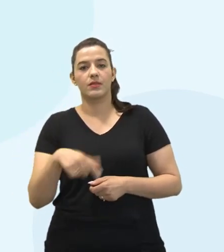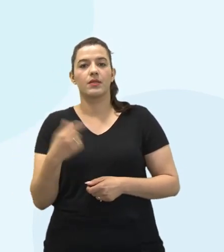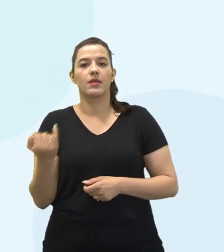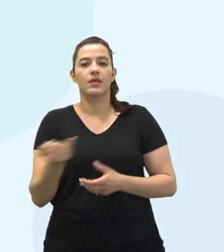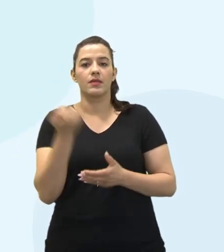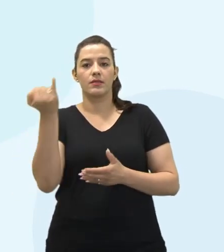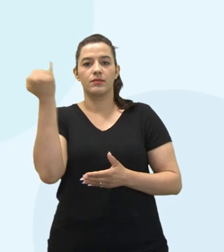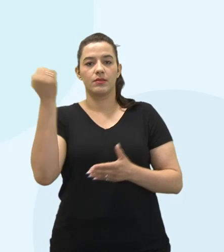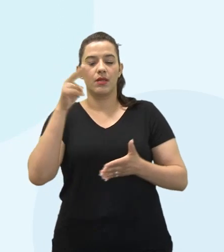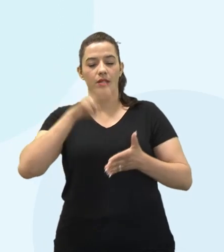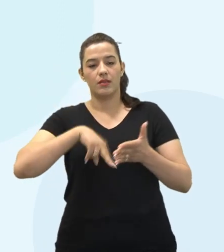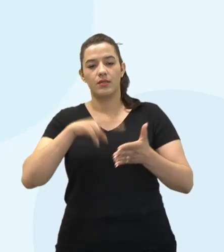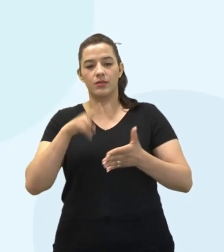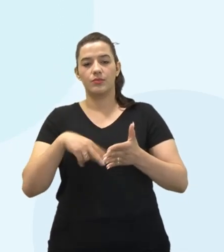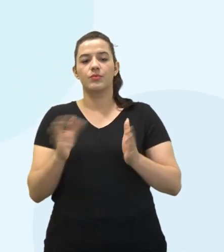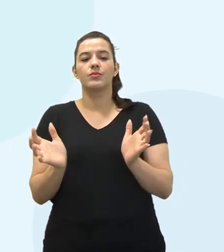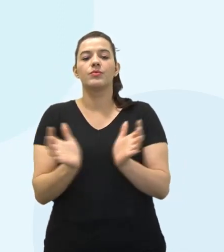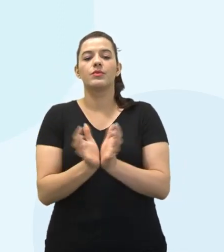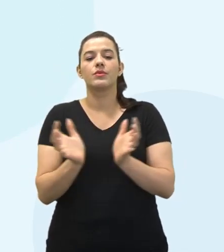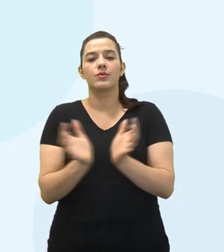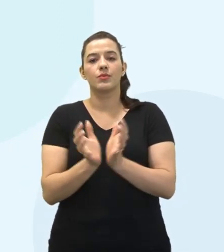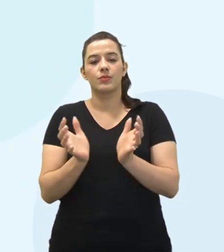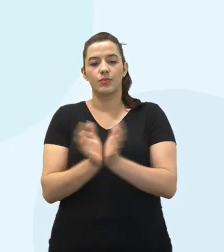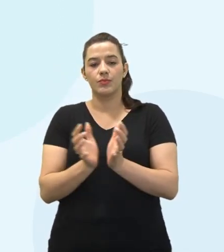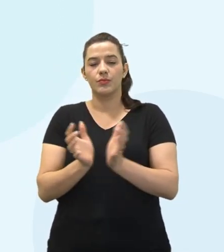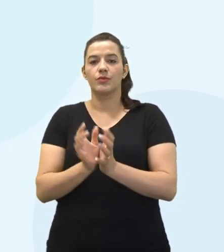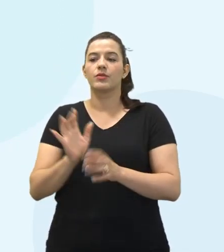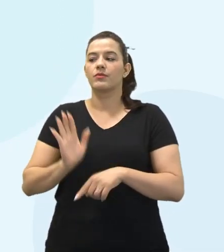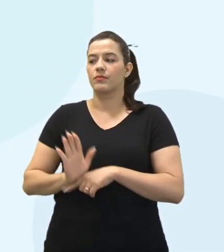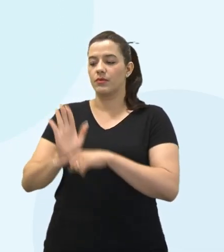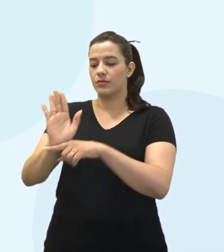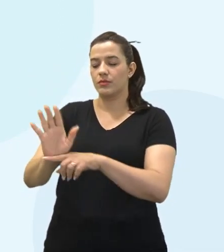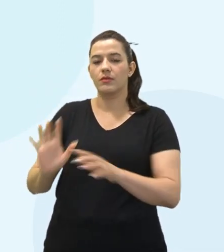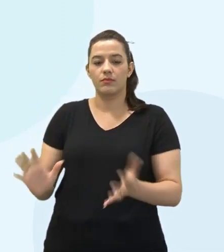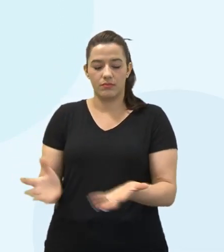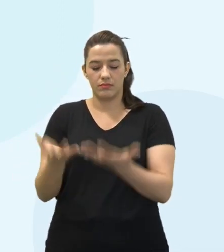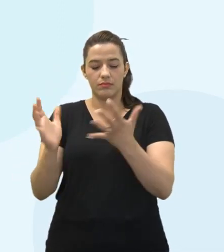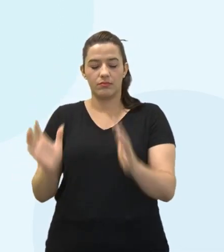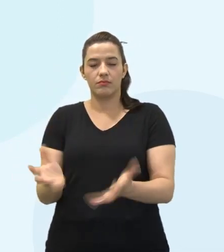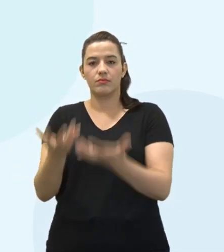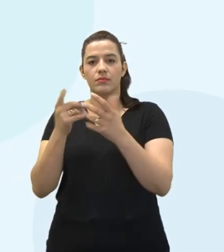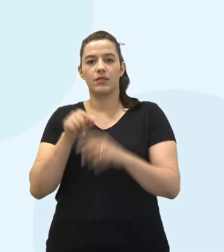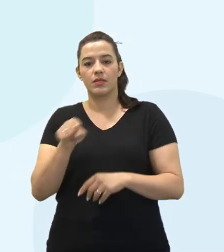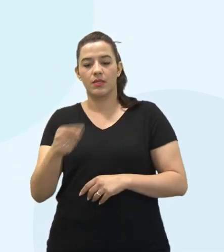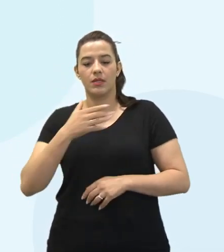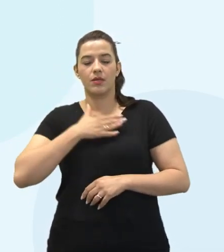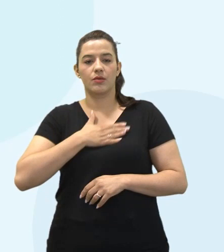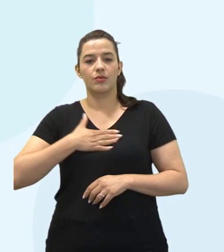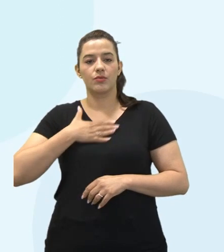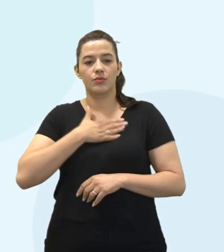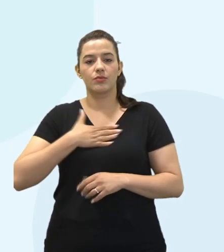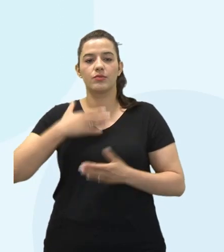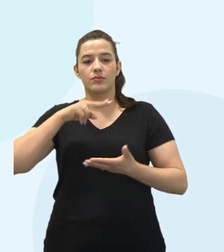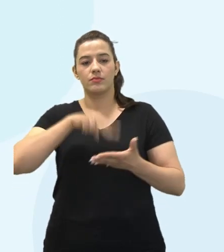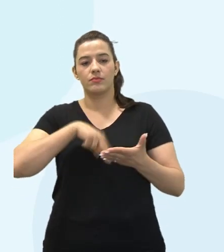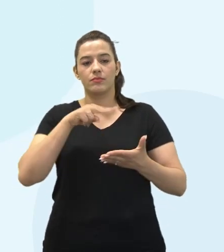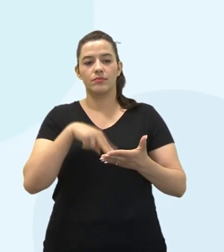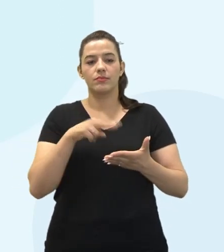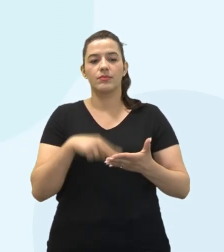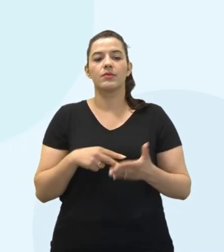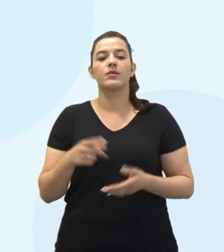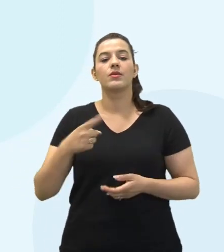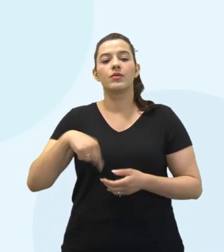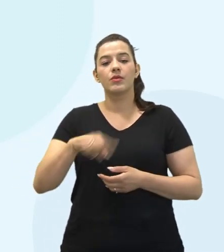que a leitura em conjunto né Isso vai estimular o aluno a gostar de ler né porque